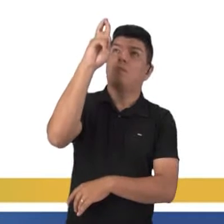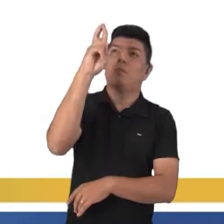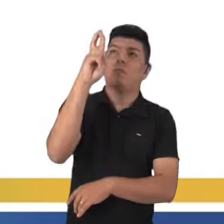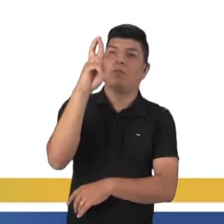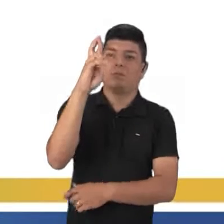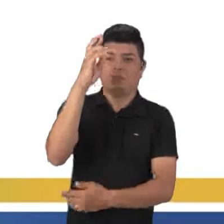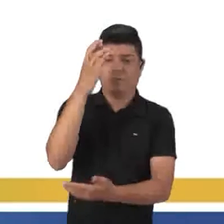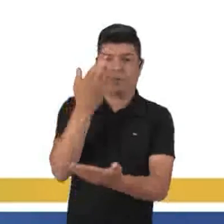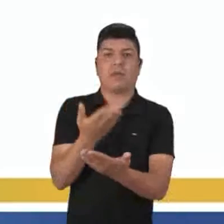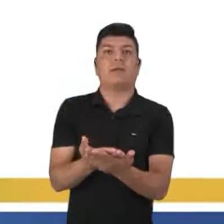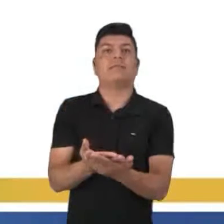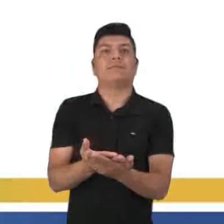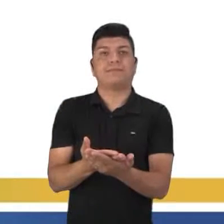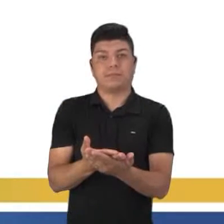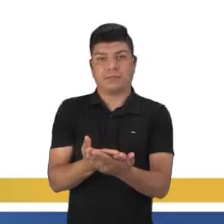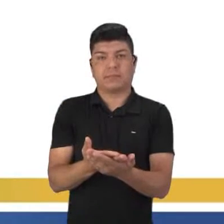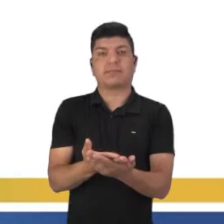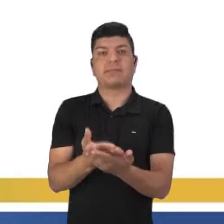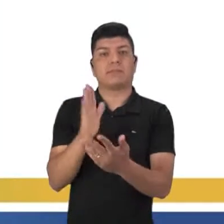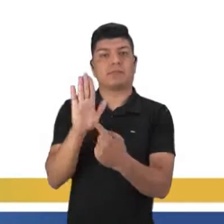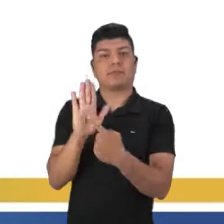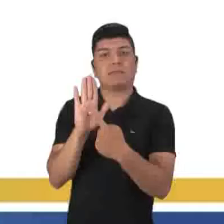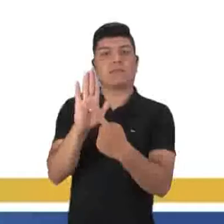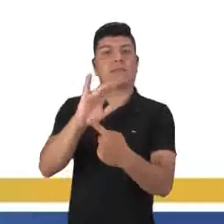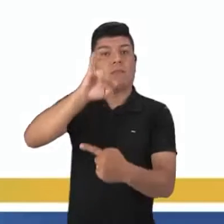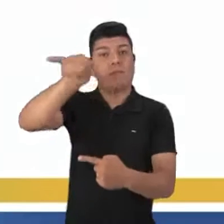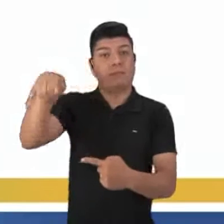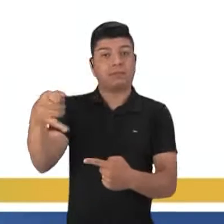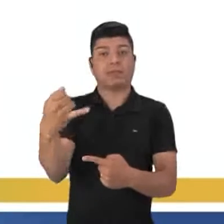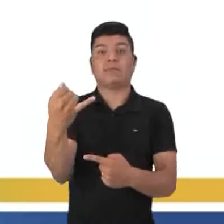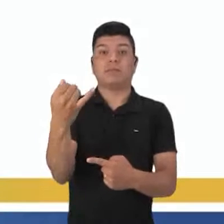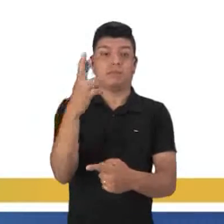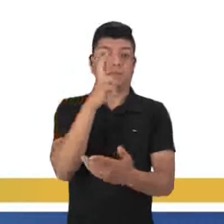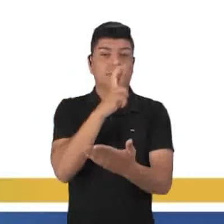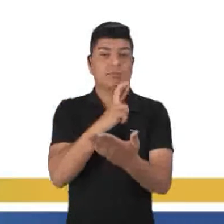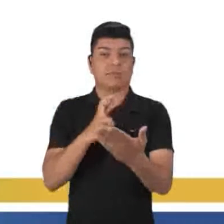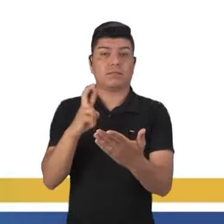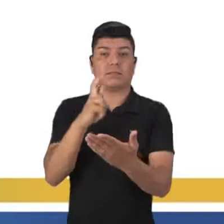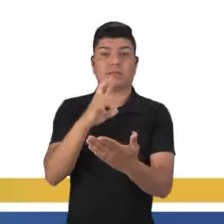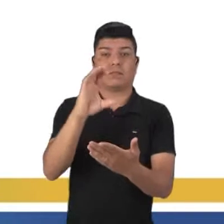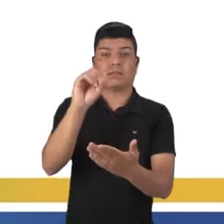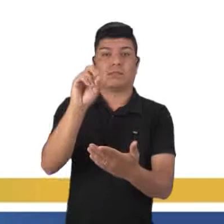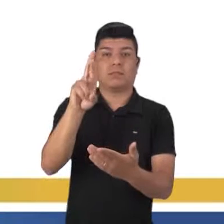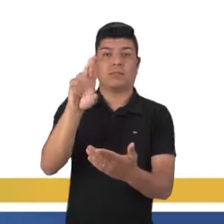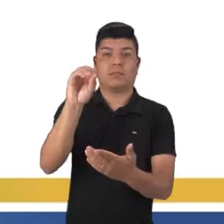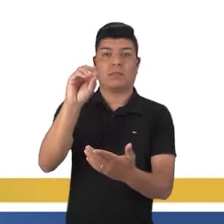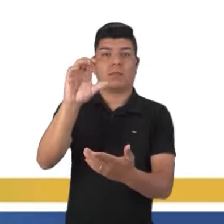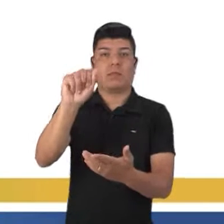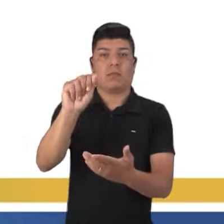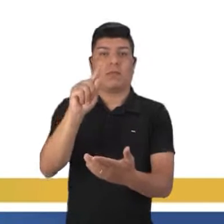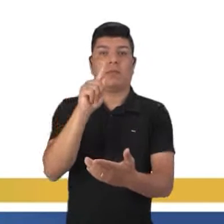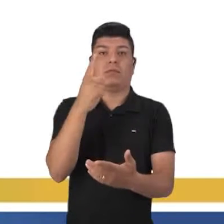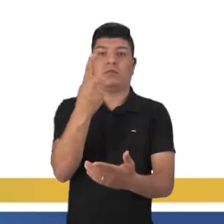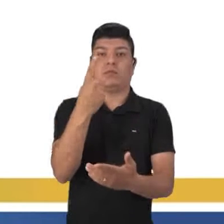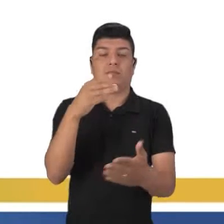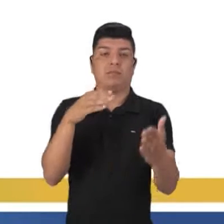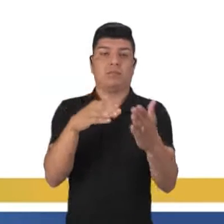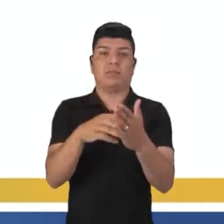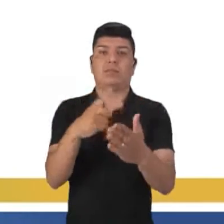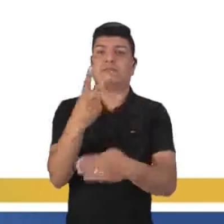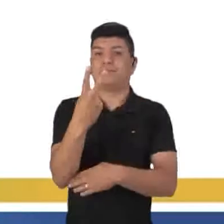que vai ficar exposta na parte superior, a chance dessa observação ser coroa é de 1 em